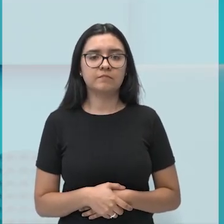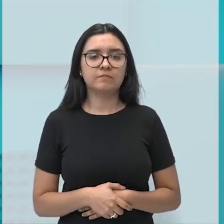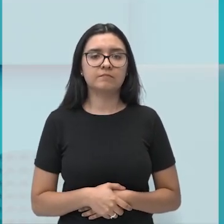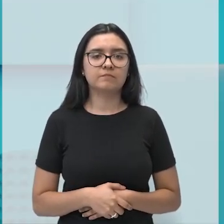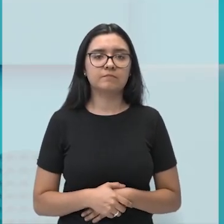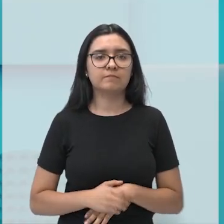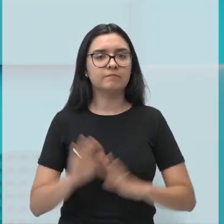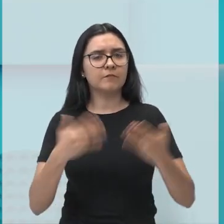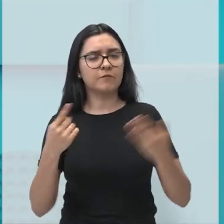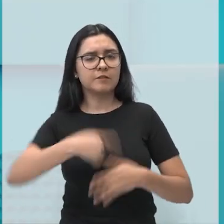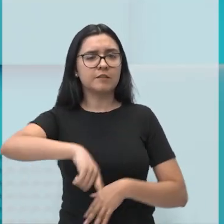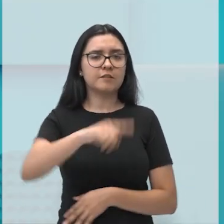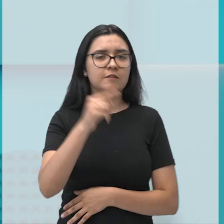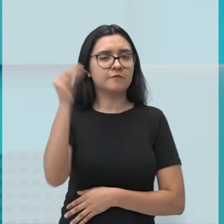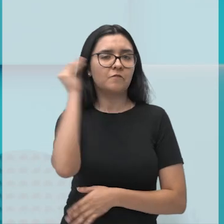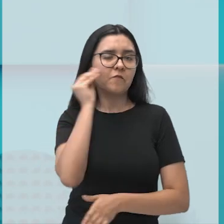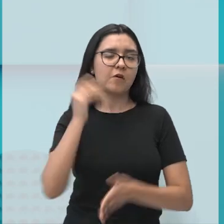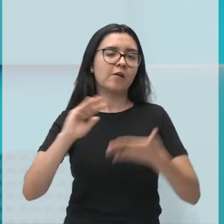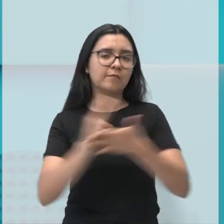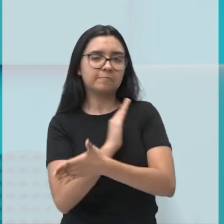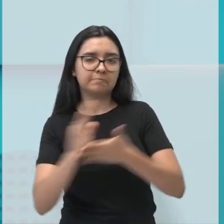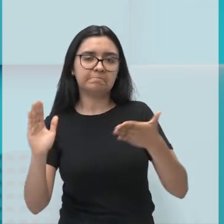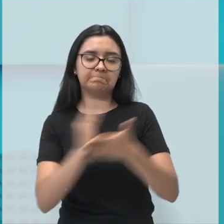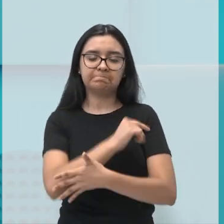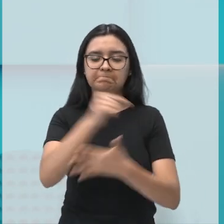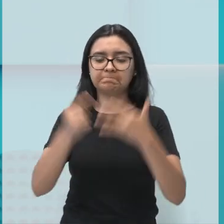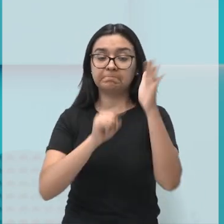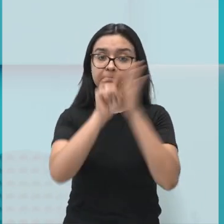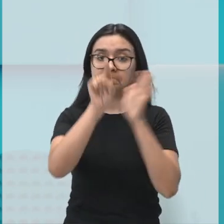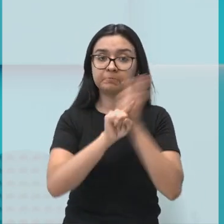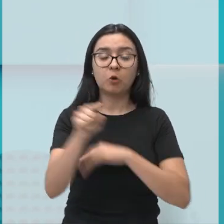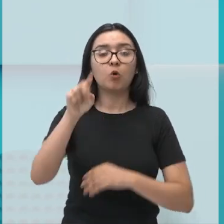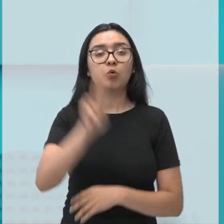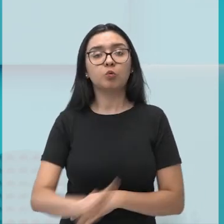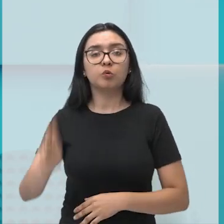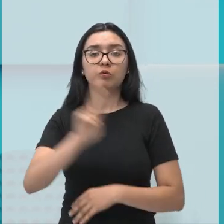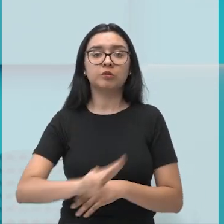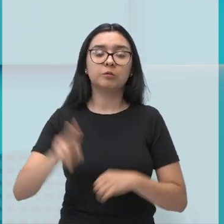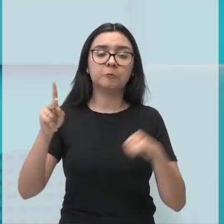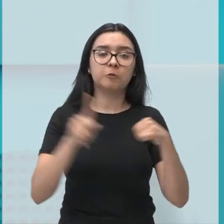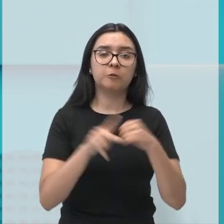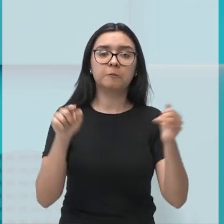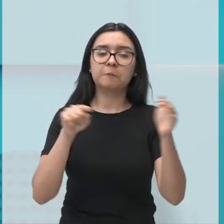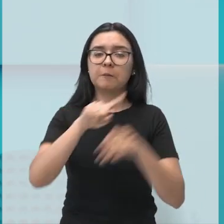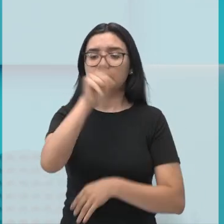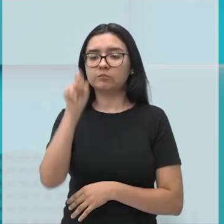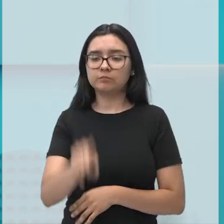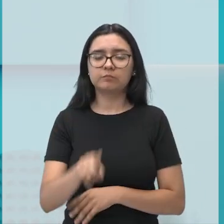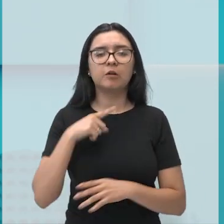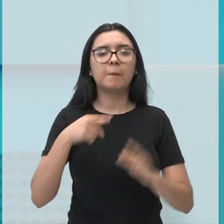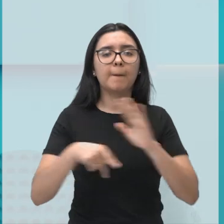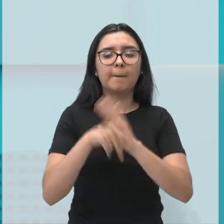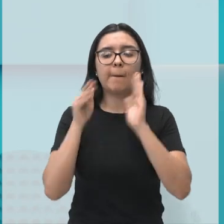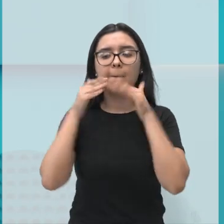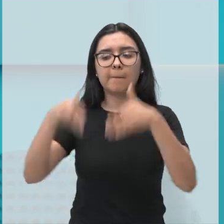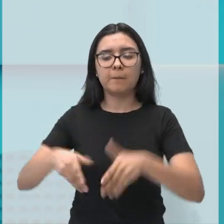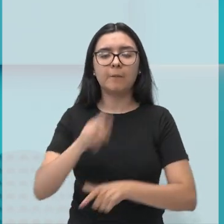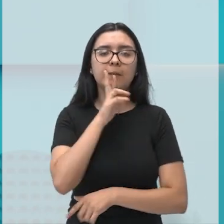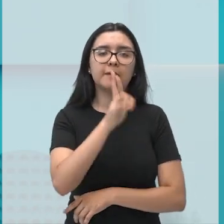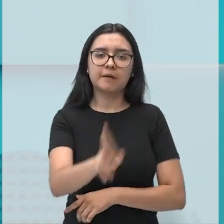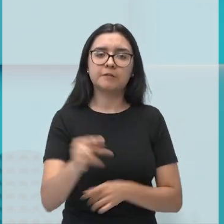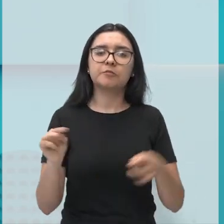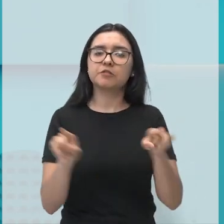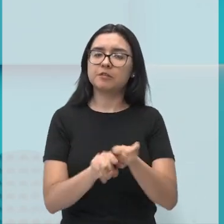Viram então algumas perguntas utilizando pronomes interrogativos e que são bem específicos, com respostas